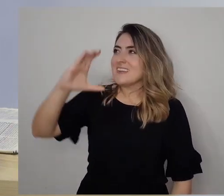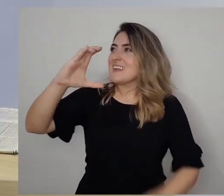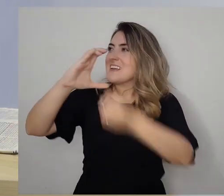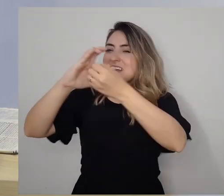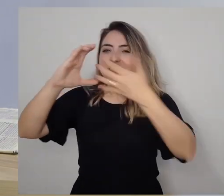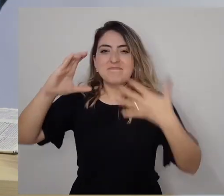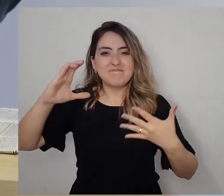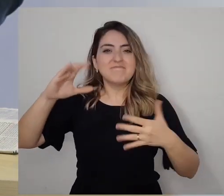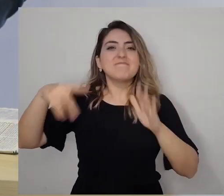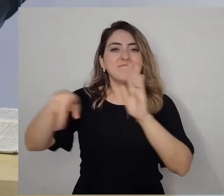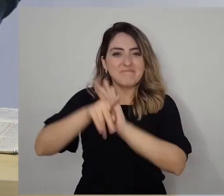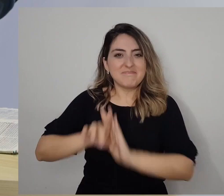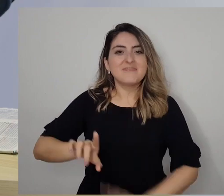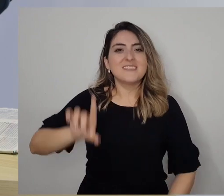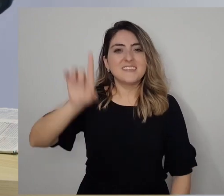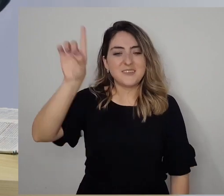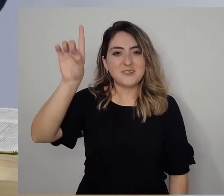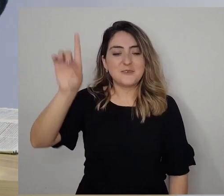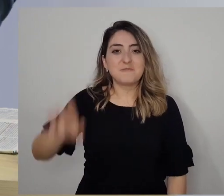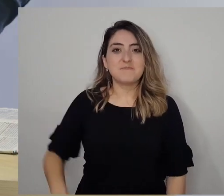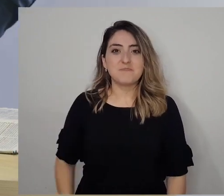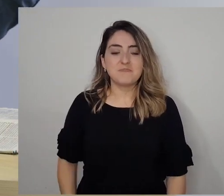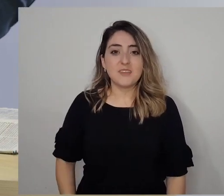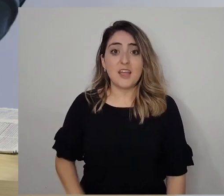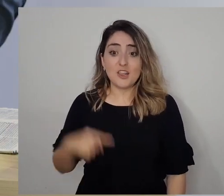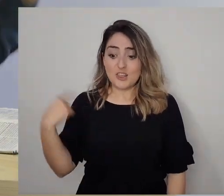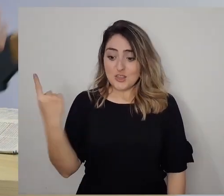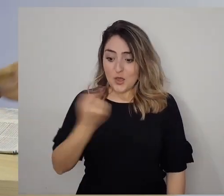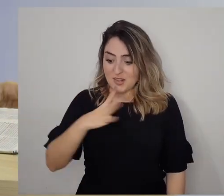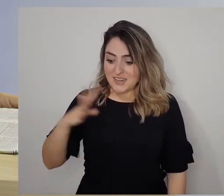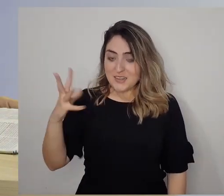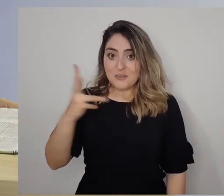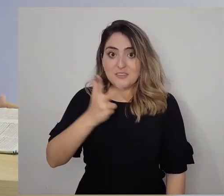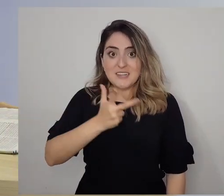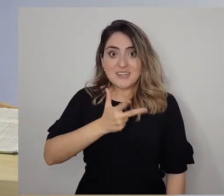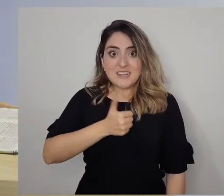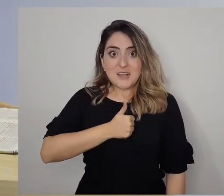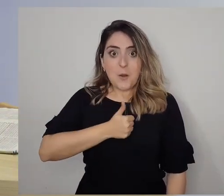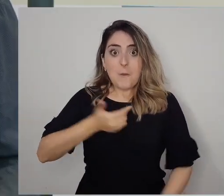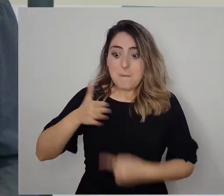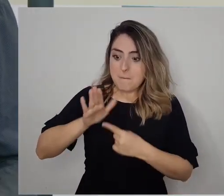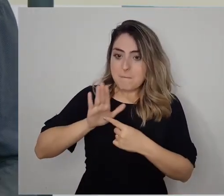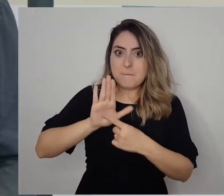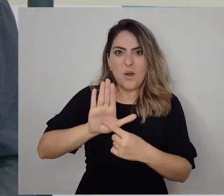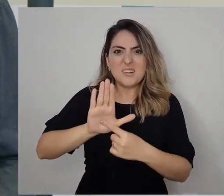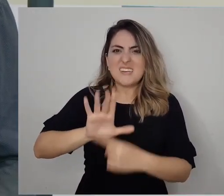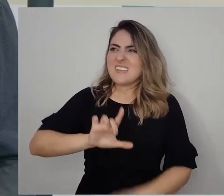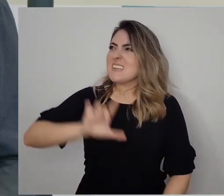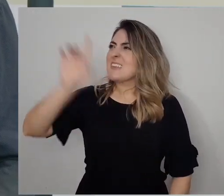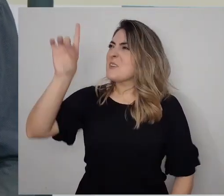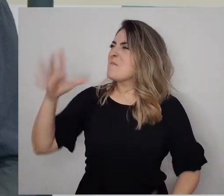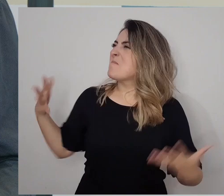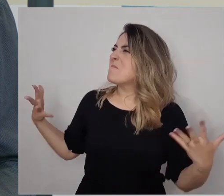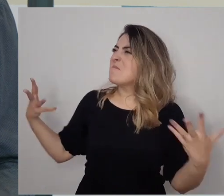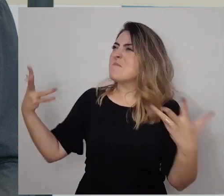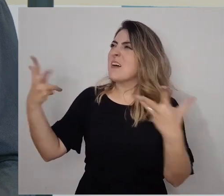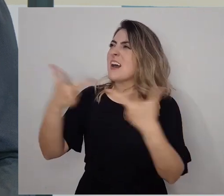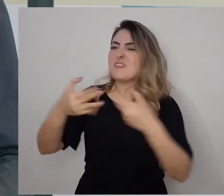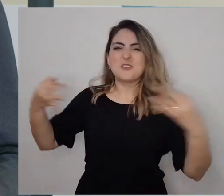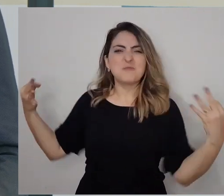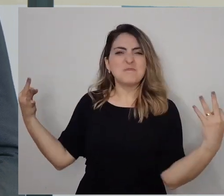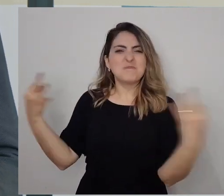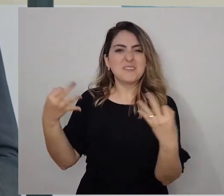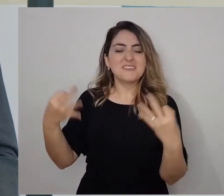ela faz uma propaganda maravilhosa de como Deus é maravilhoso, como Deus é gracioso, como